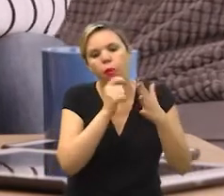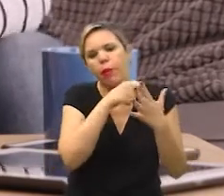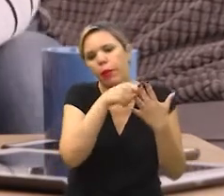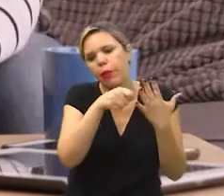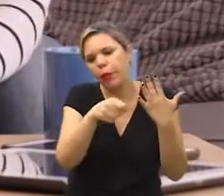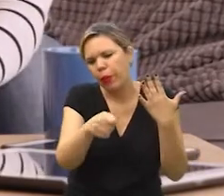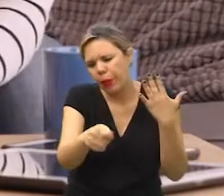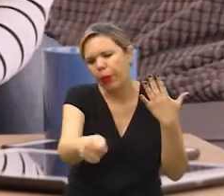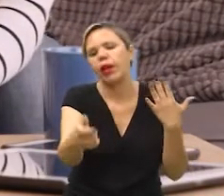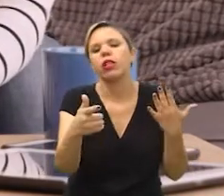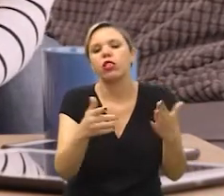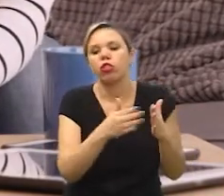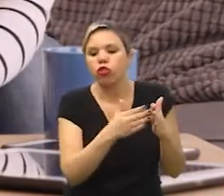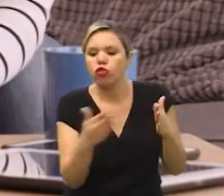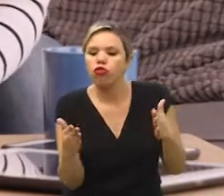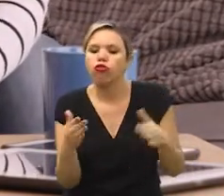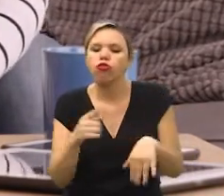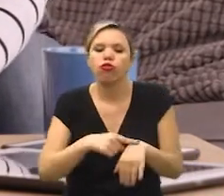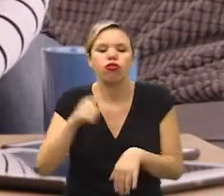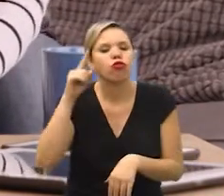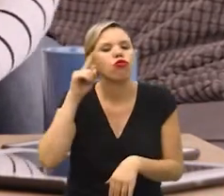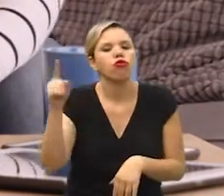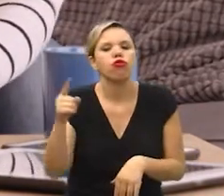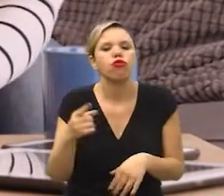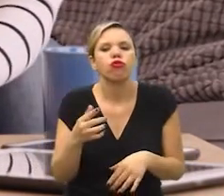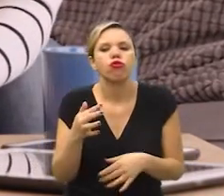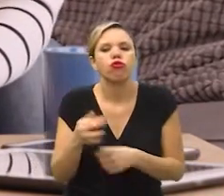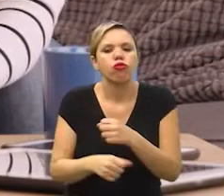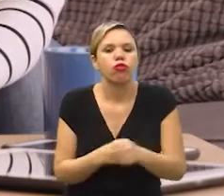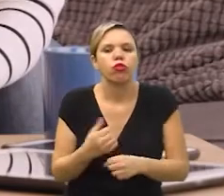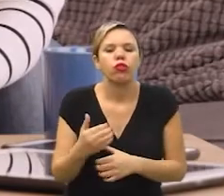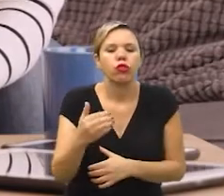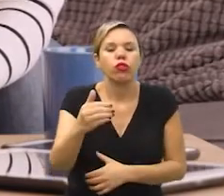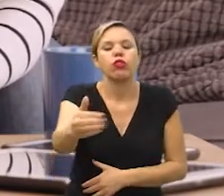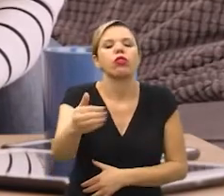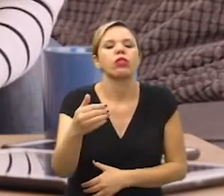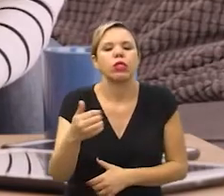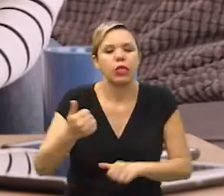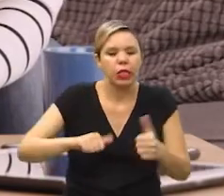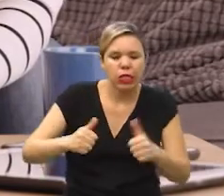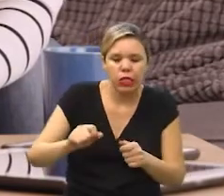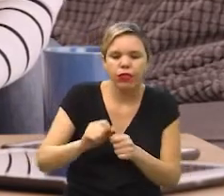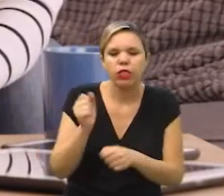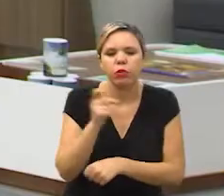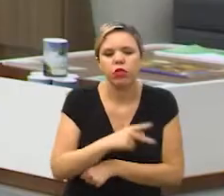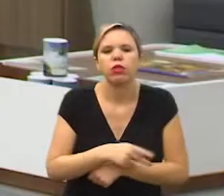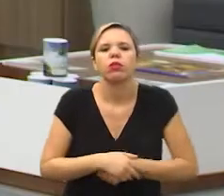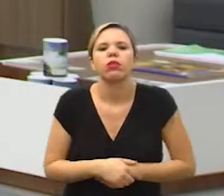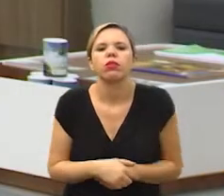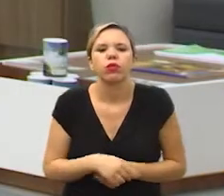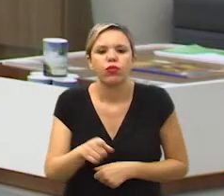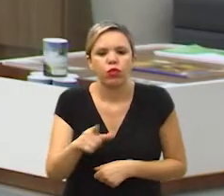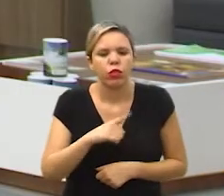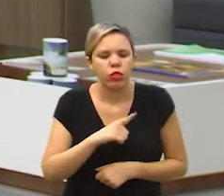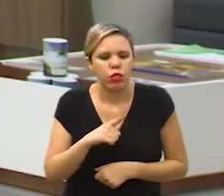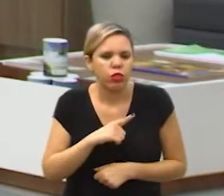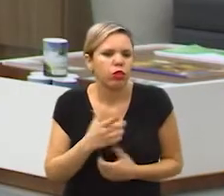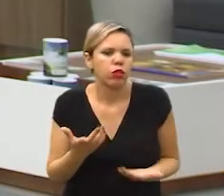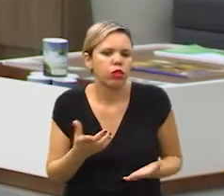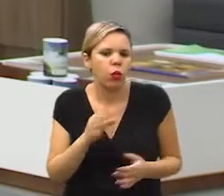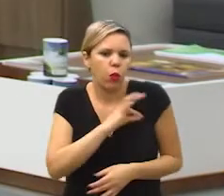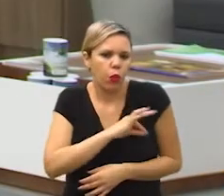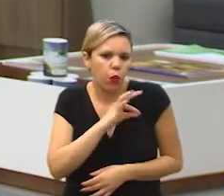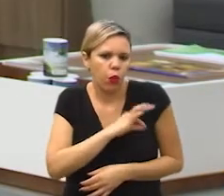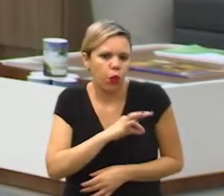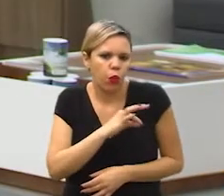que, chegando naquele período, naquela data que você fez a simulação de ter uma aposentadoria, você terá uma